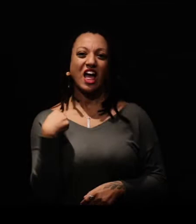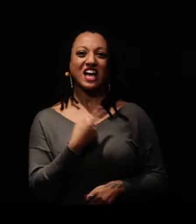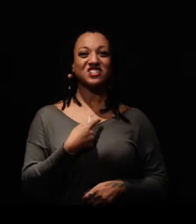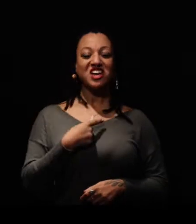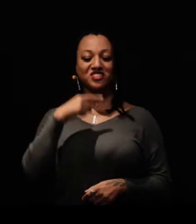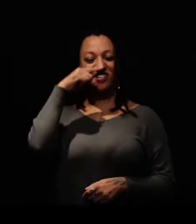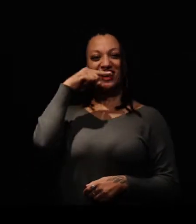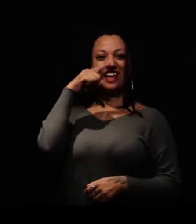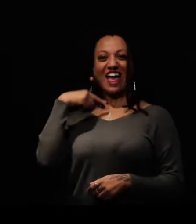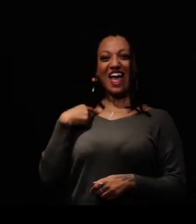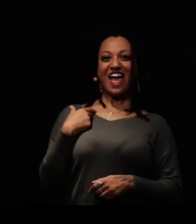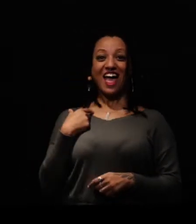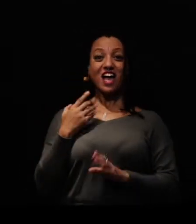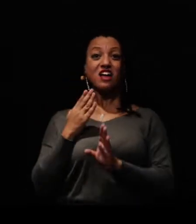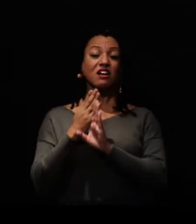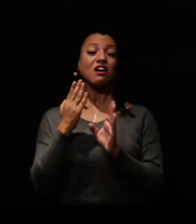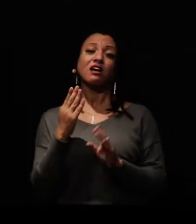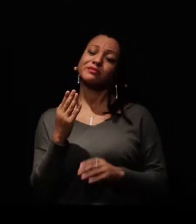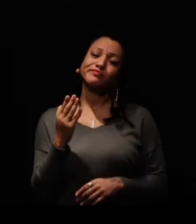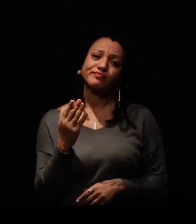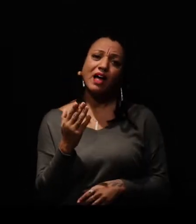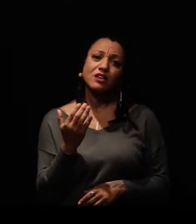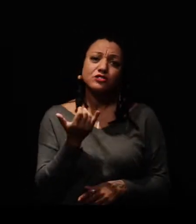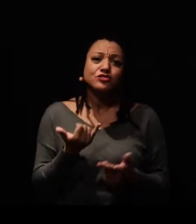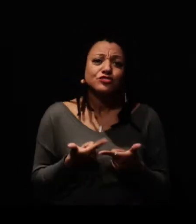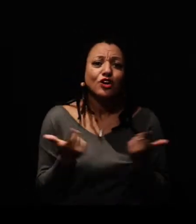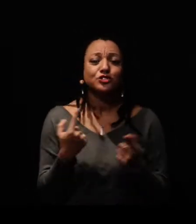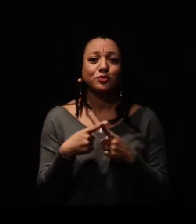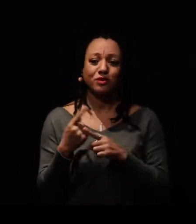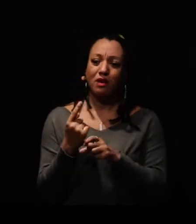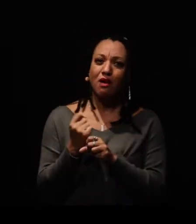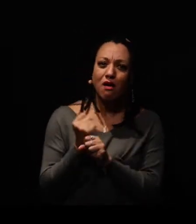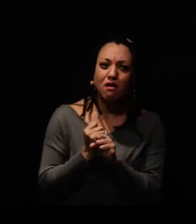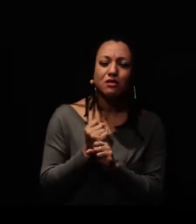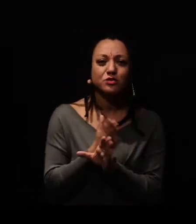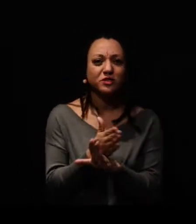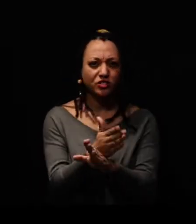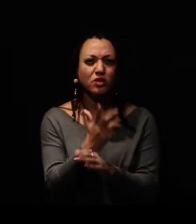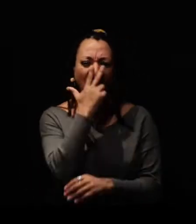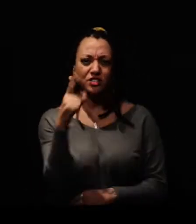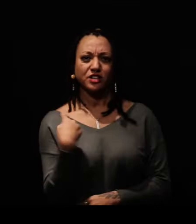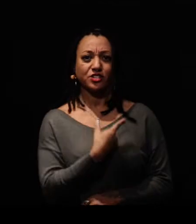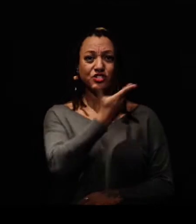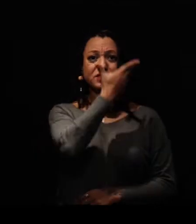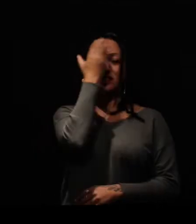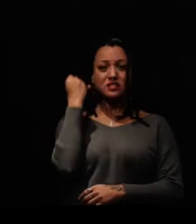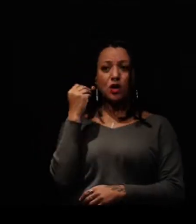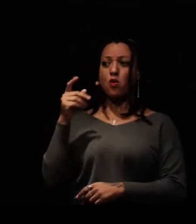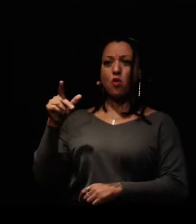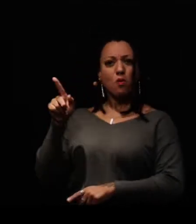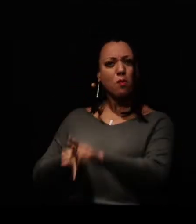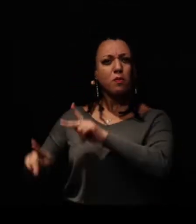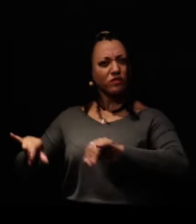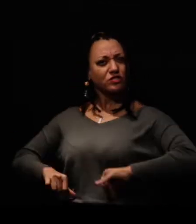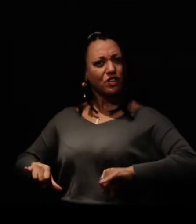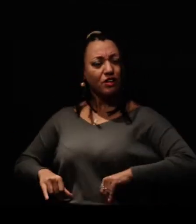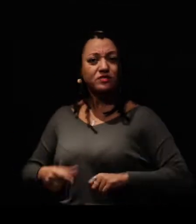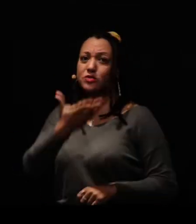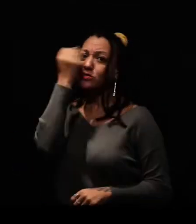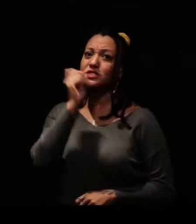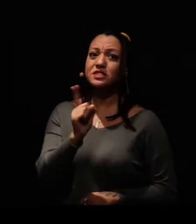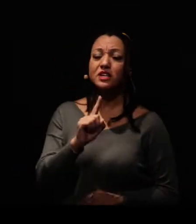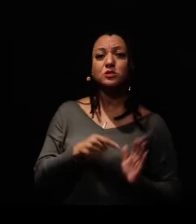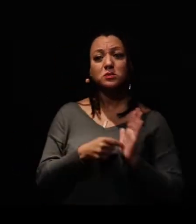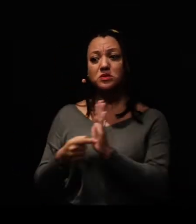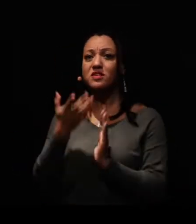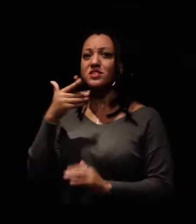achando. Jura? Ainda bem, porque já fiquei perdida por muitos anos. Acharam que a gente ia esquecer o que fizeram e fazem o nosso povo sofrer? Mostrando pras